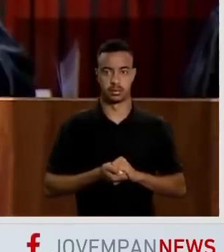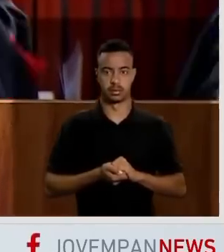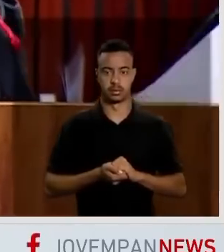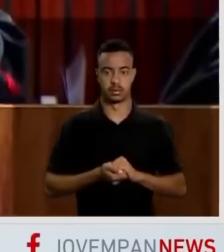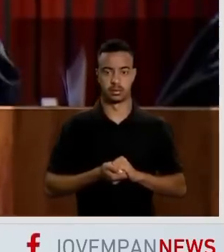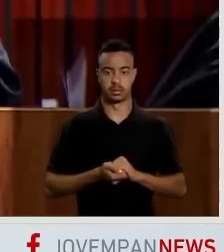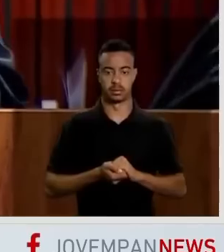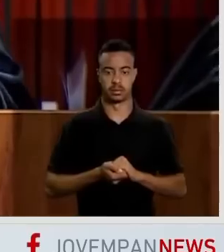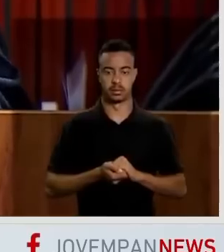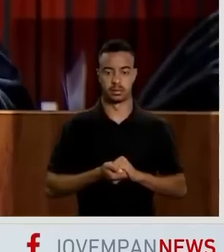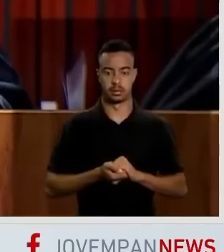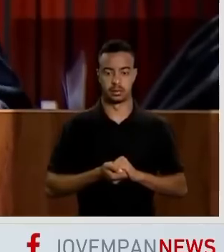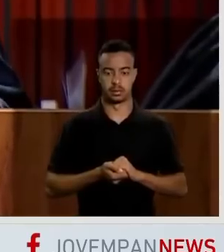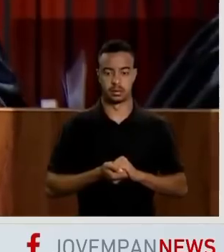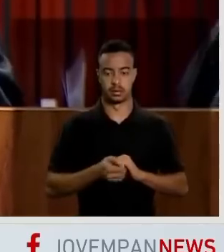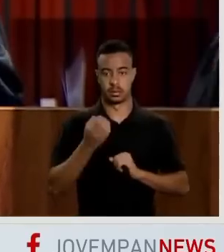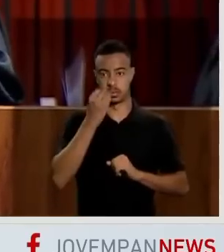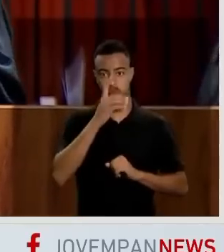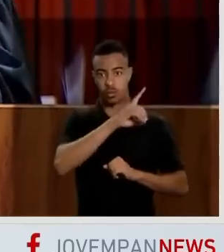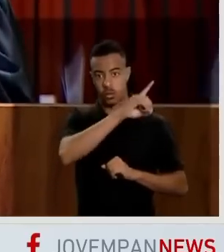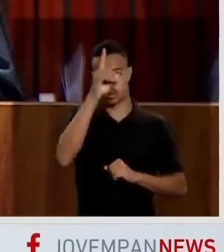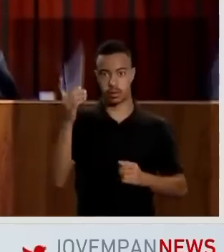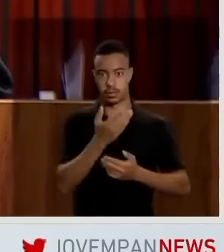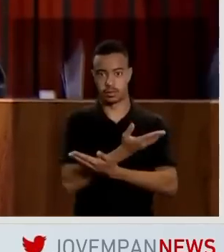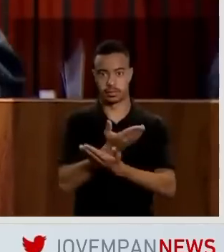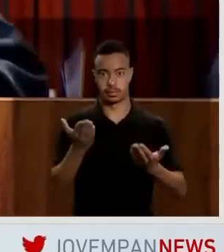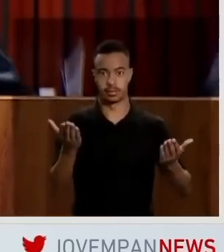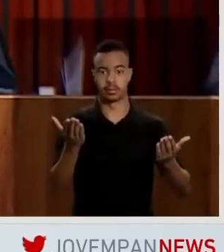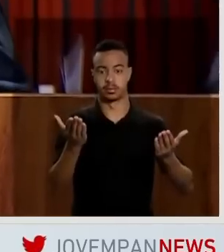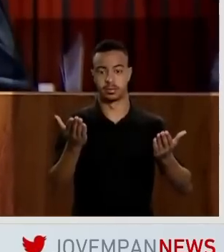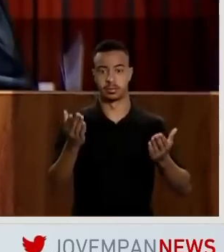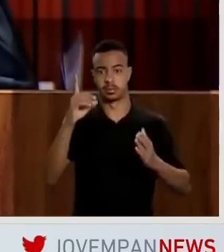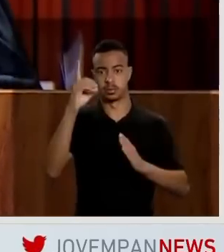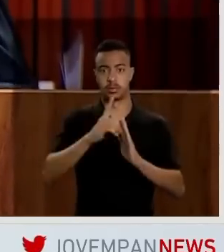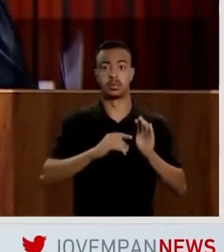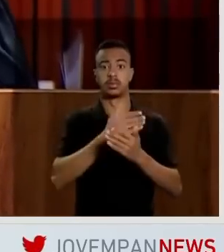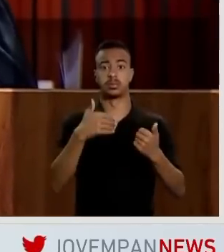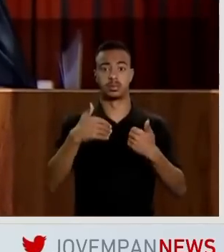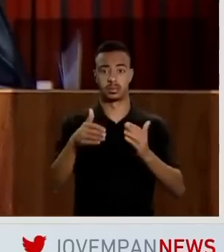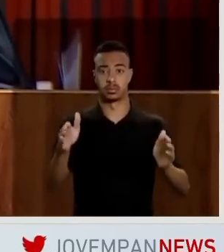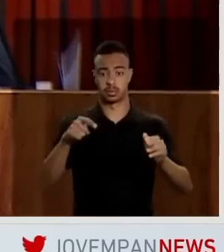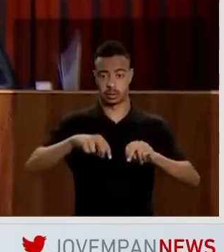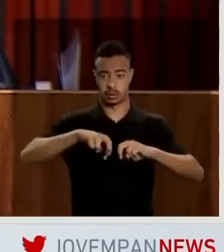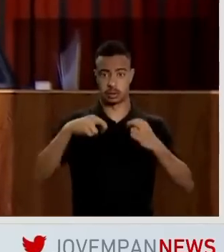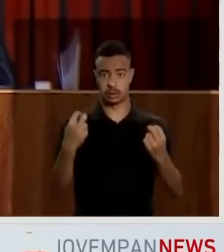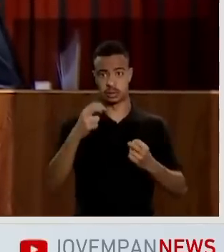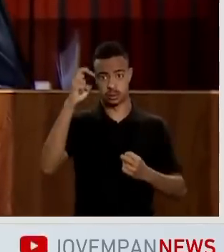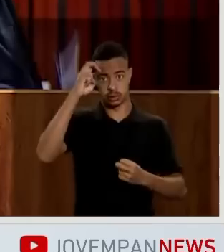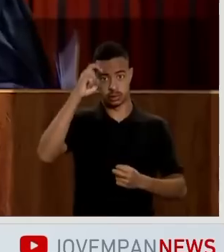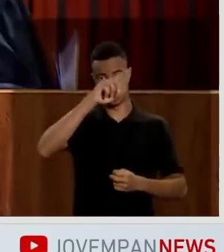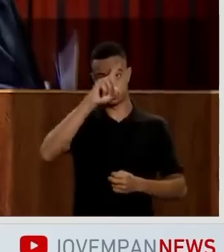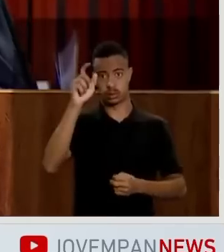esse desiderato, daí que decorreu todo o seu fracasso e todas as suas nulidades. Agora, quando